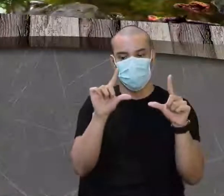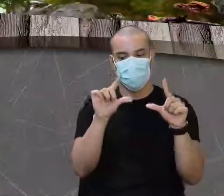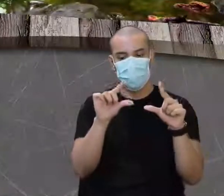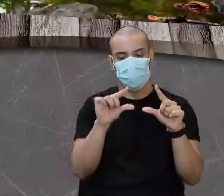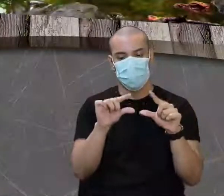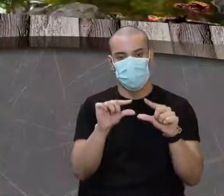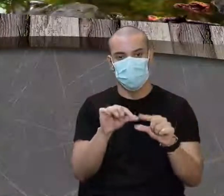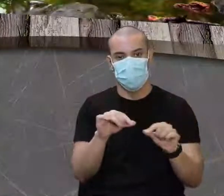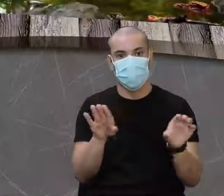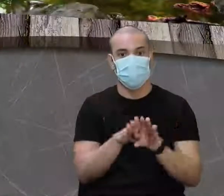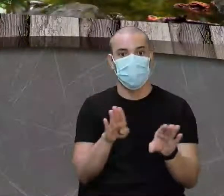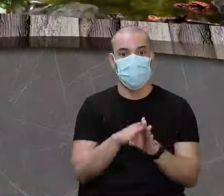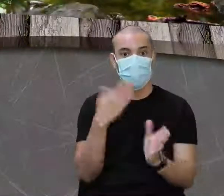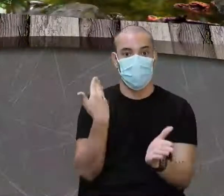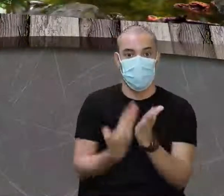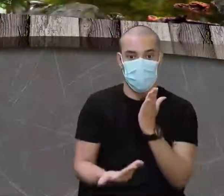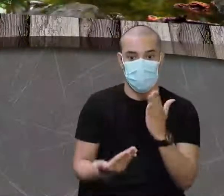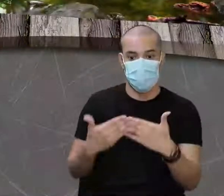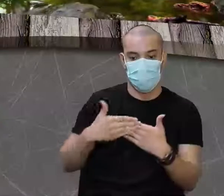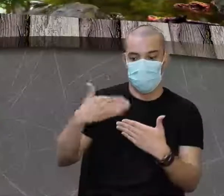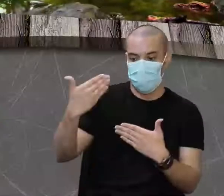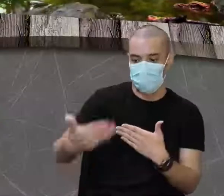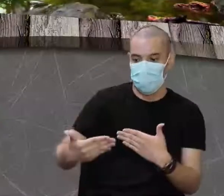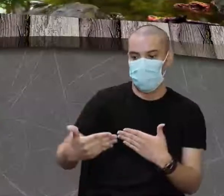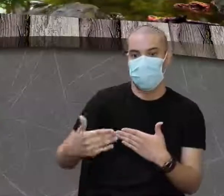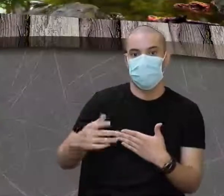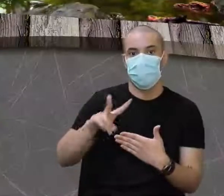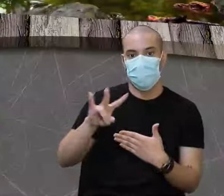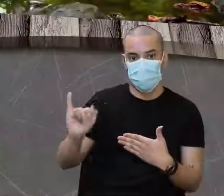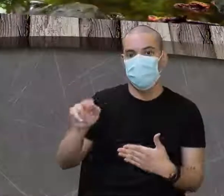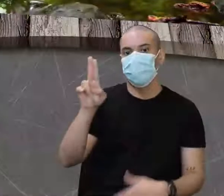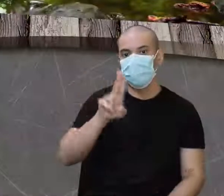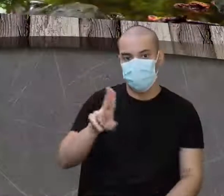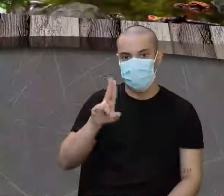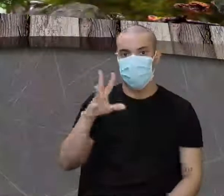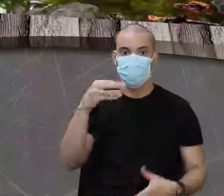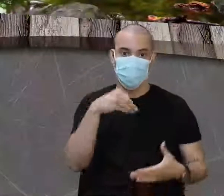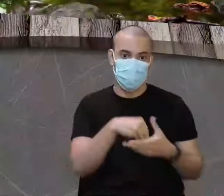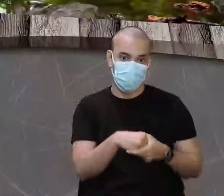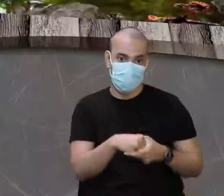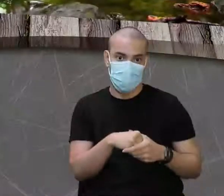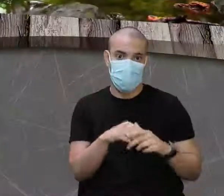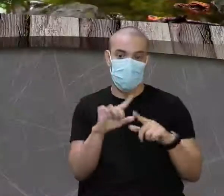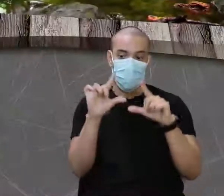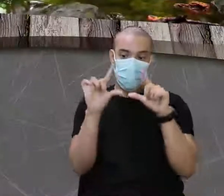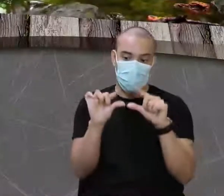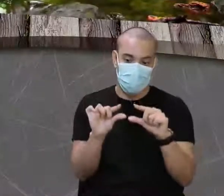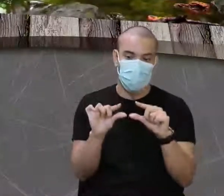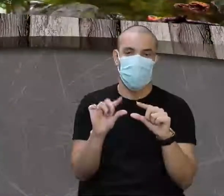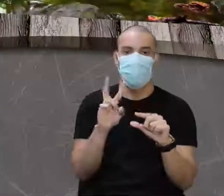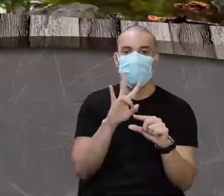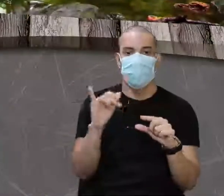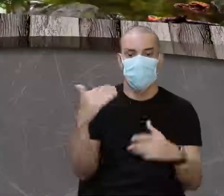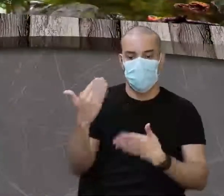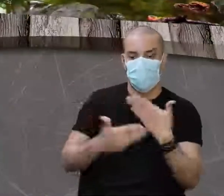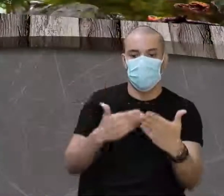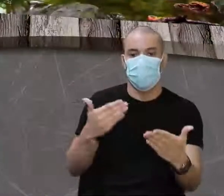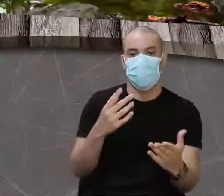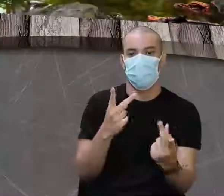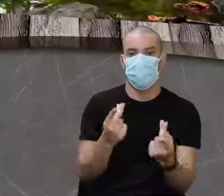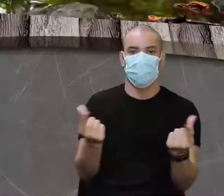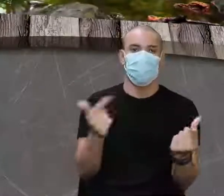armazenada, consumida, perdida, passa para o outro. Vai ser consumida, armazenada em um nível menor e vai até se